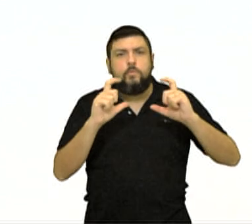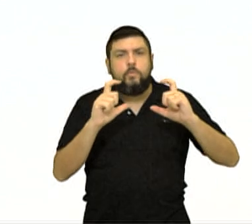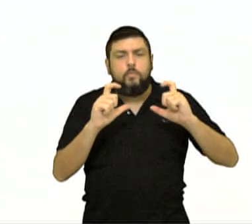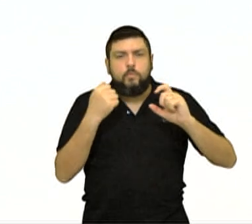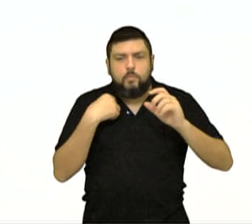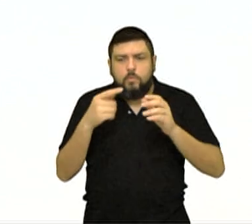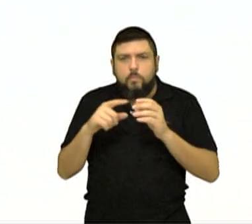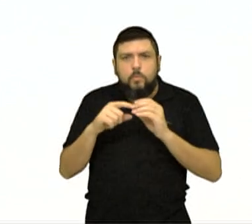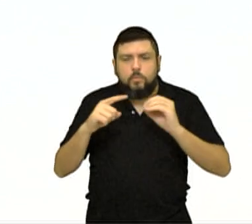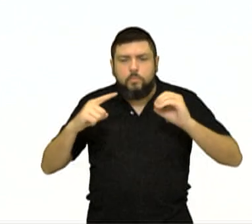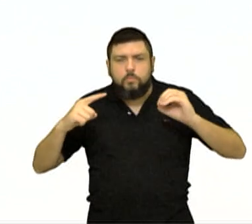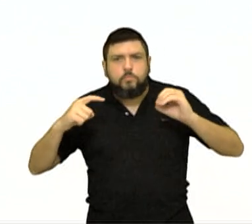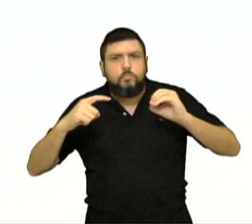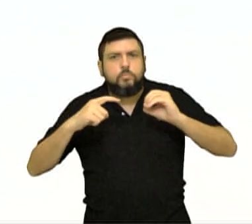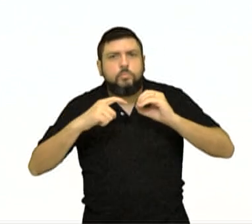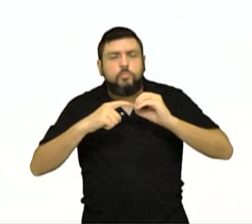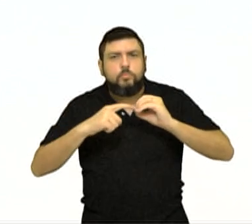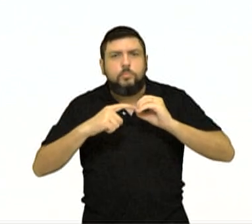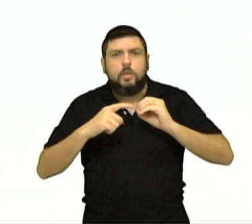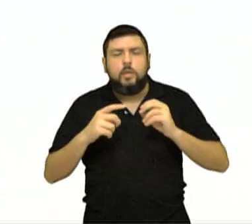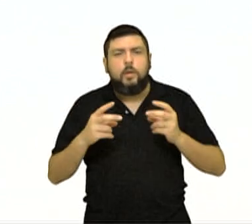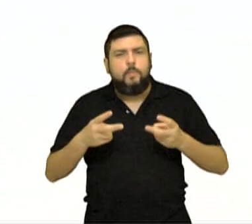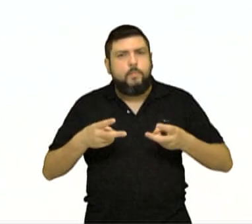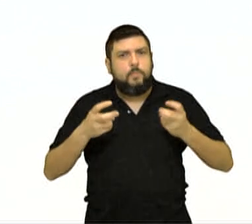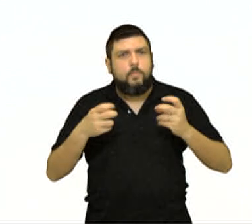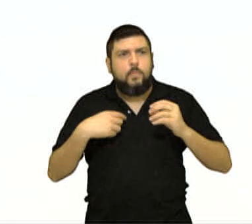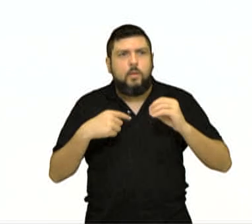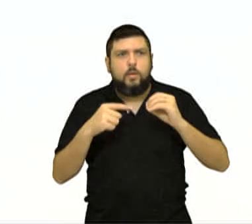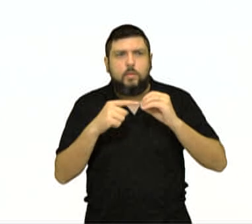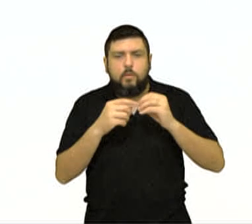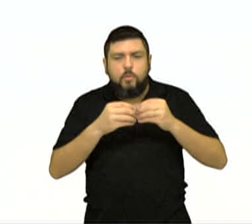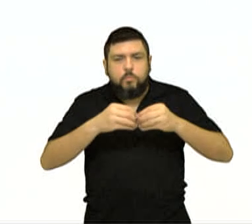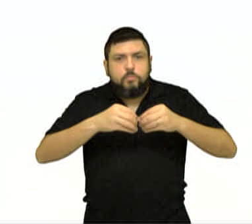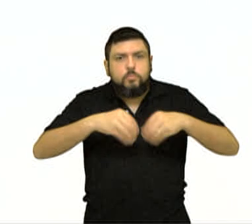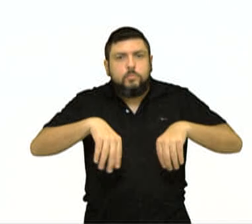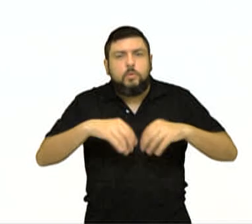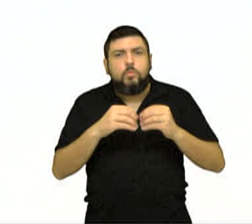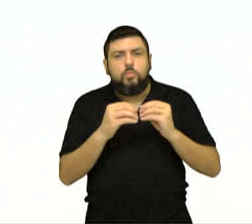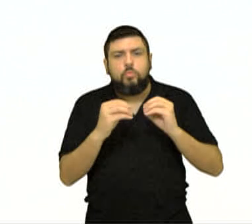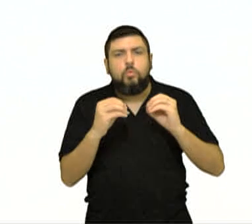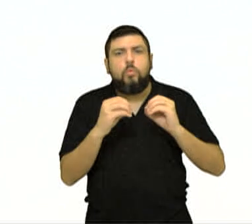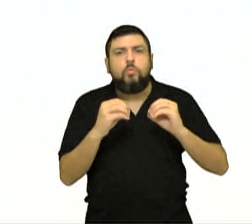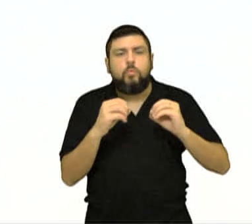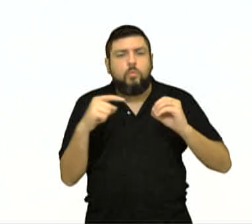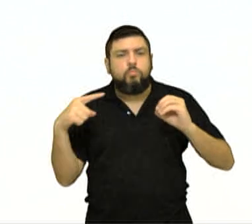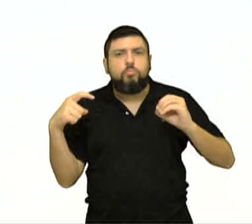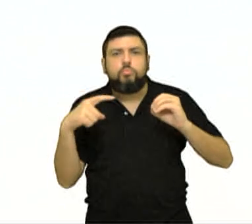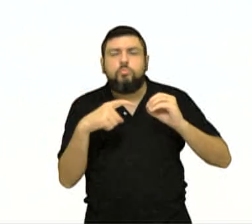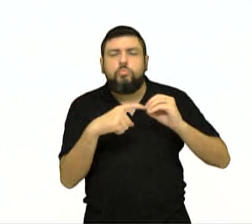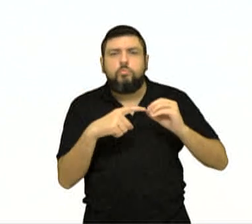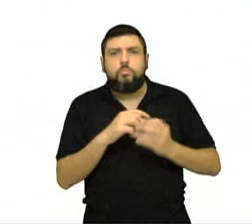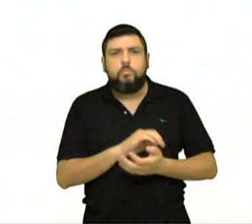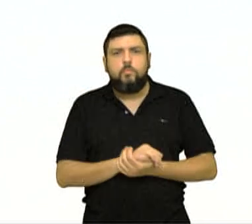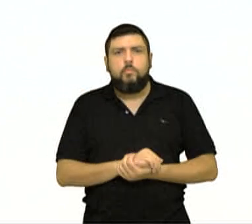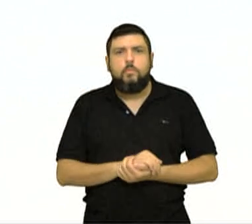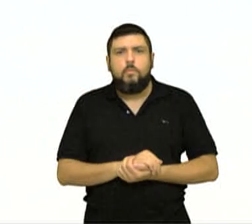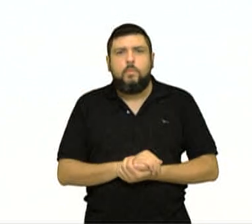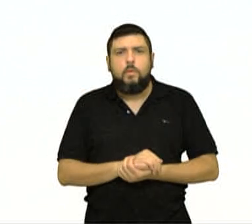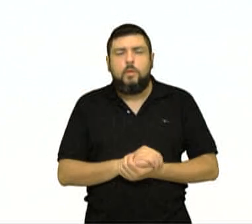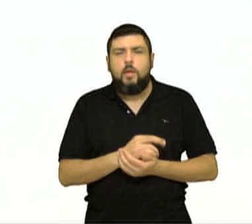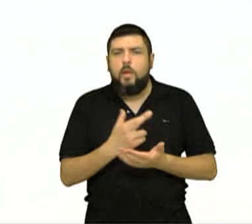aqui é o surgimento do óvulo ali que eles conseguiram a filmagem. Então, nessa revista aqui, né, o